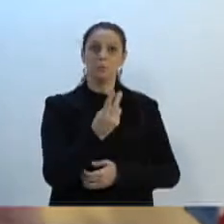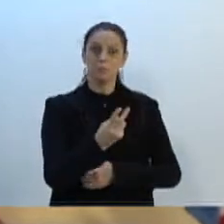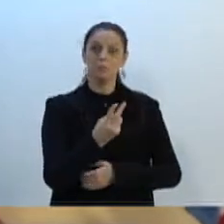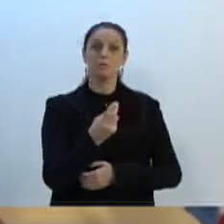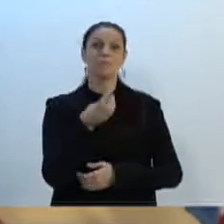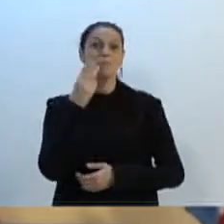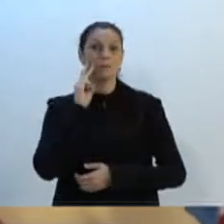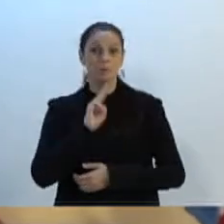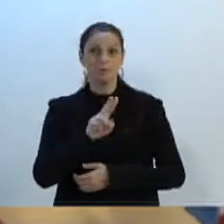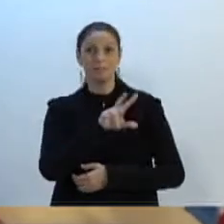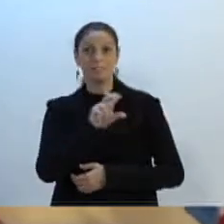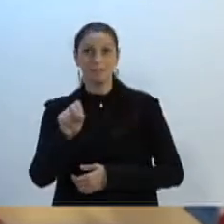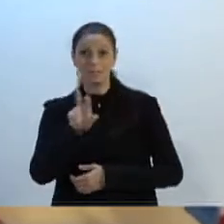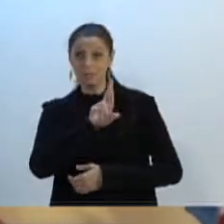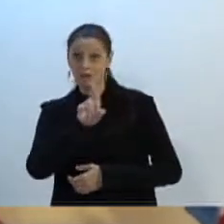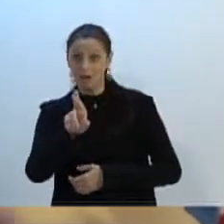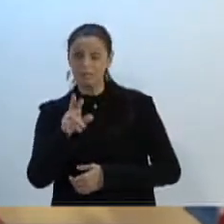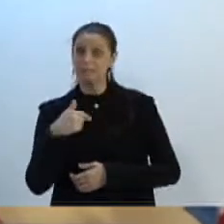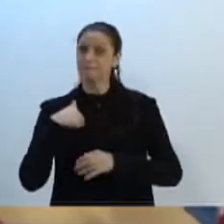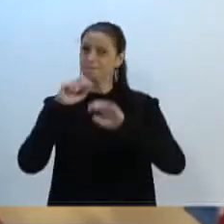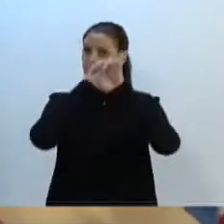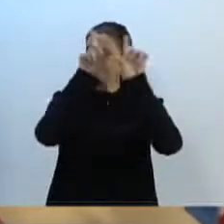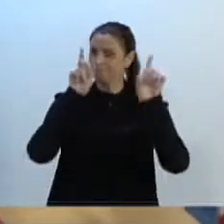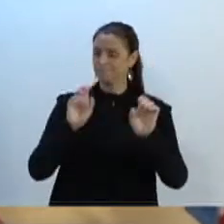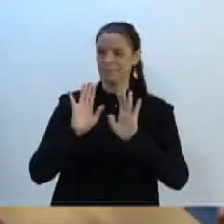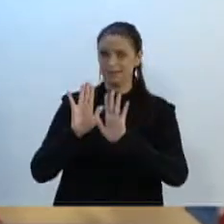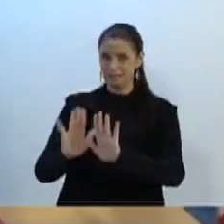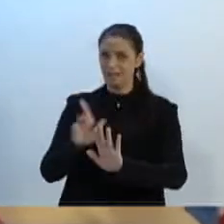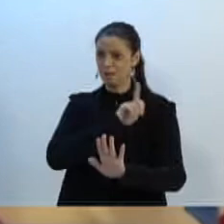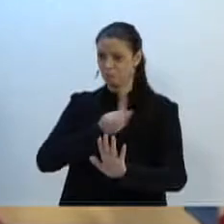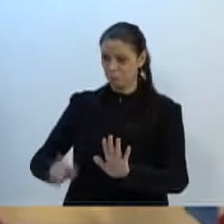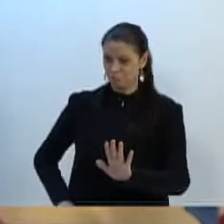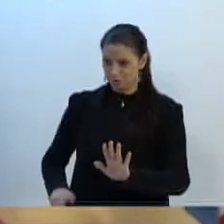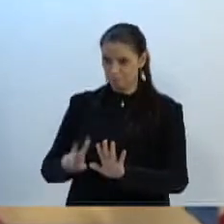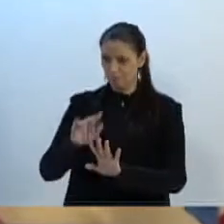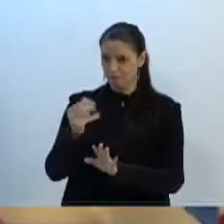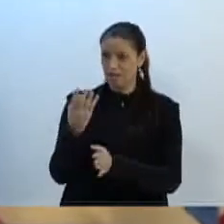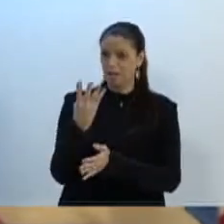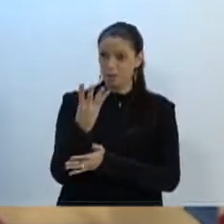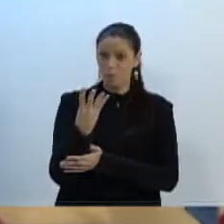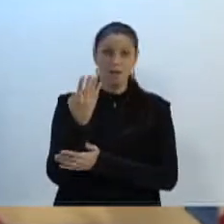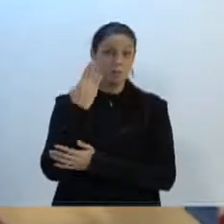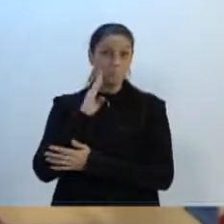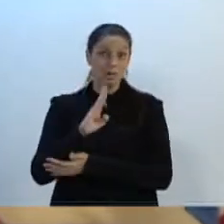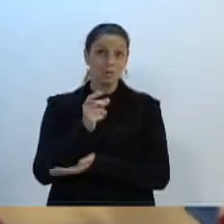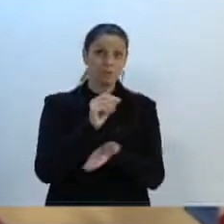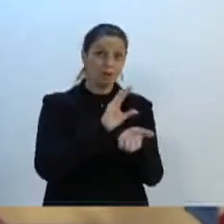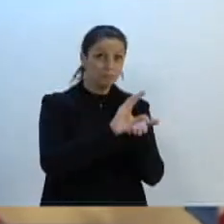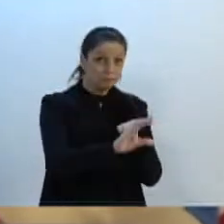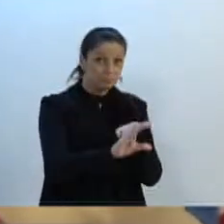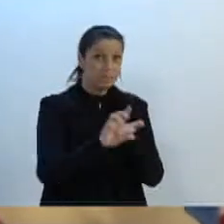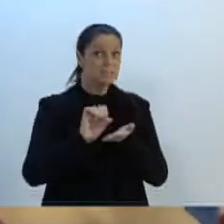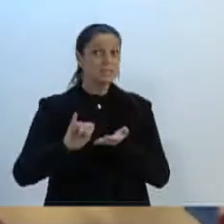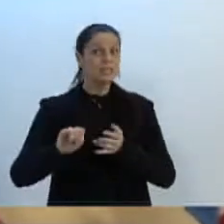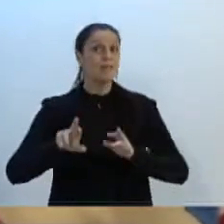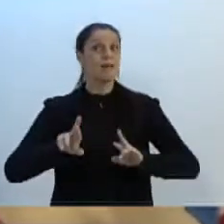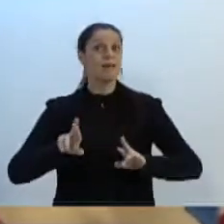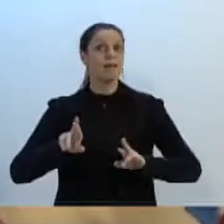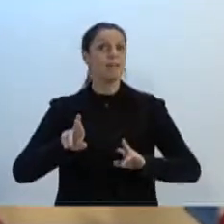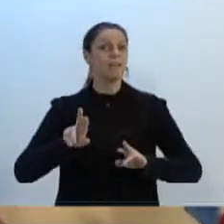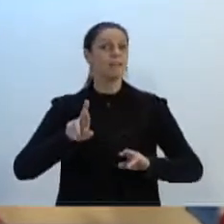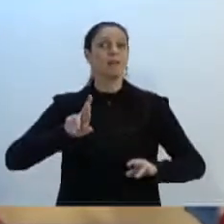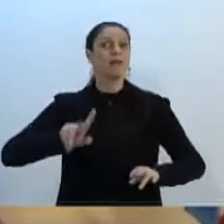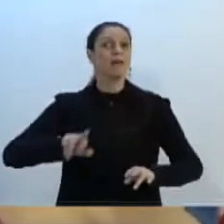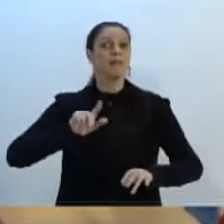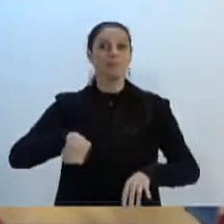alguns questionamentos. Se esse valor de 4 milhões do governador não tem absolutamente nada a ver com os 2,5 milhões da Secretaria